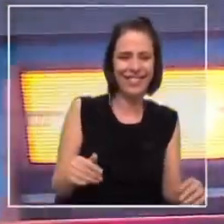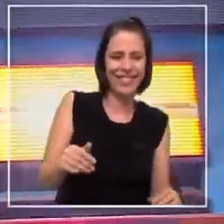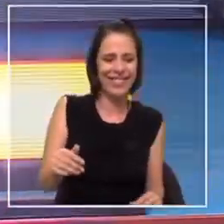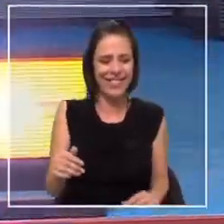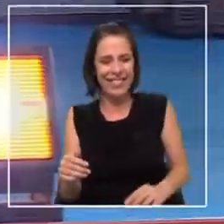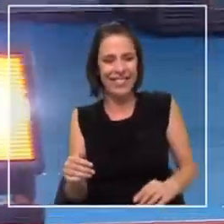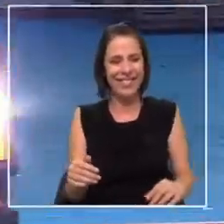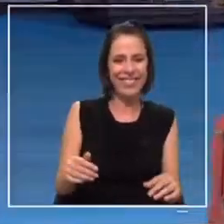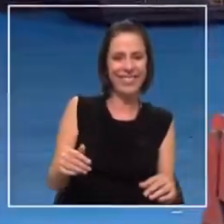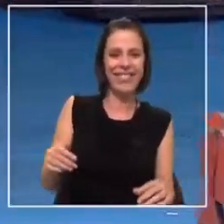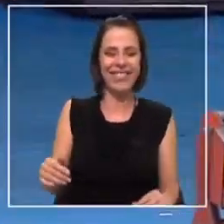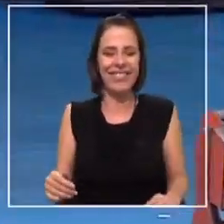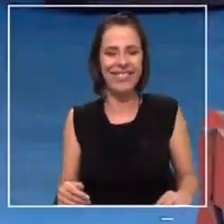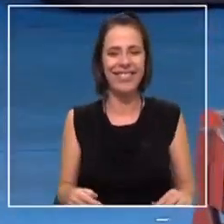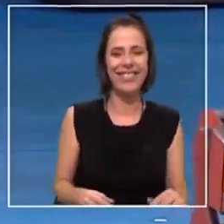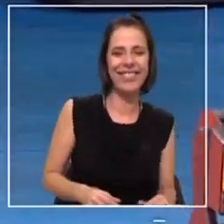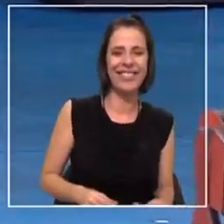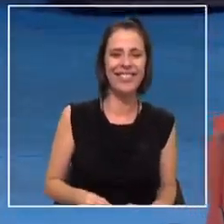hoje